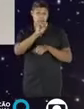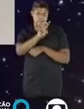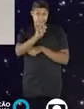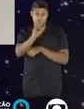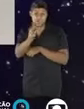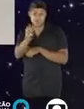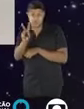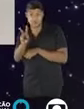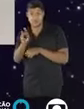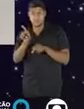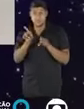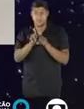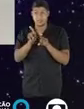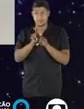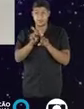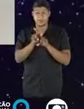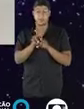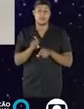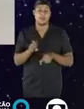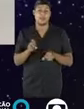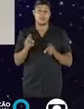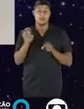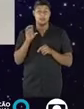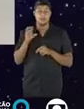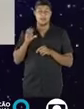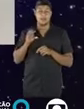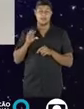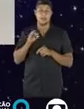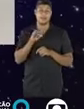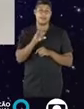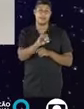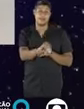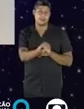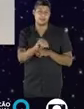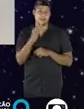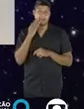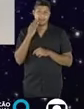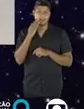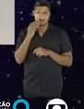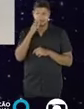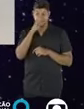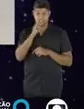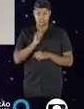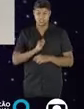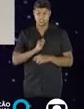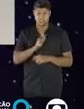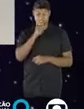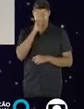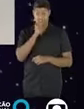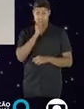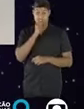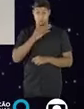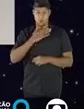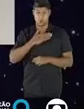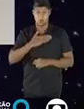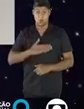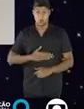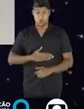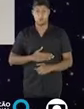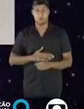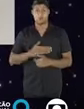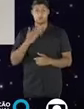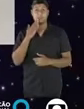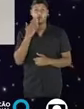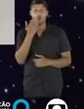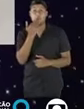alimentos, porque os alimentos são antígenos, substâncias estranhas para o corpo. E muitas vezes comemos alimentos que